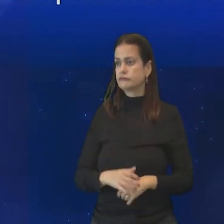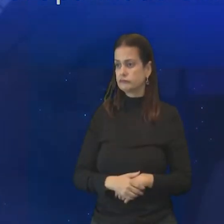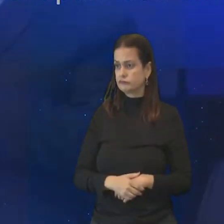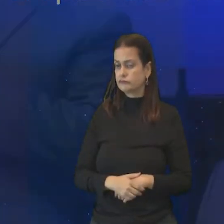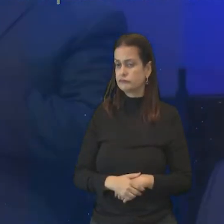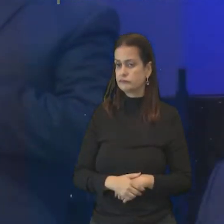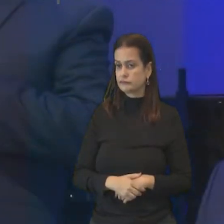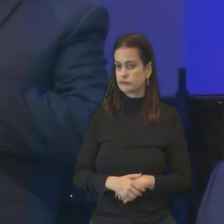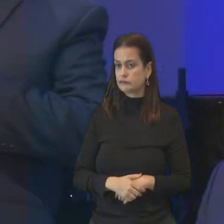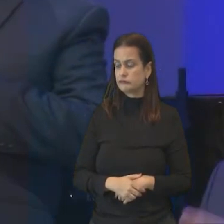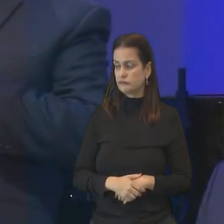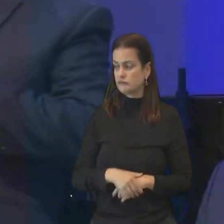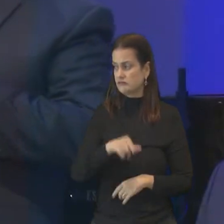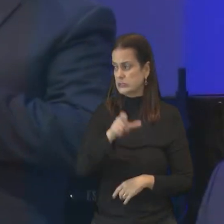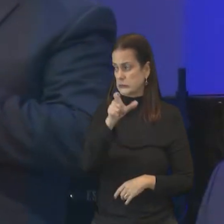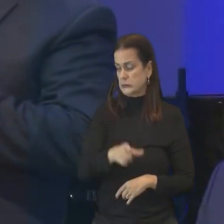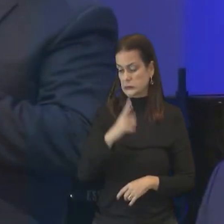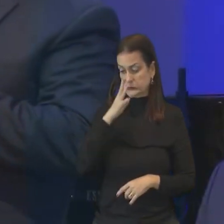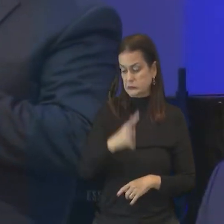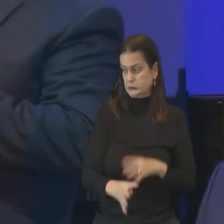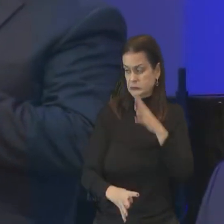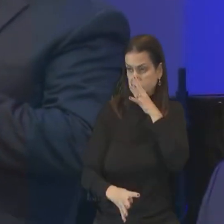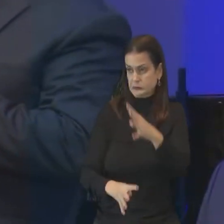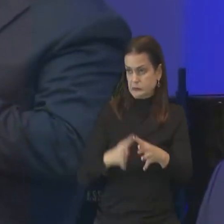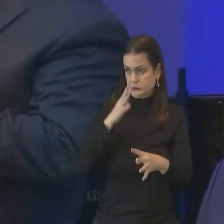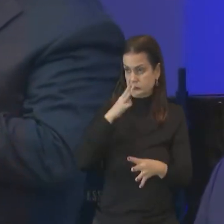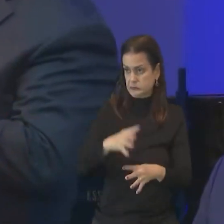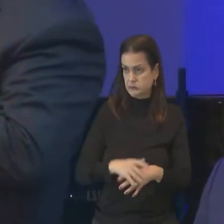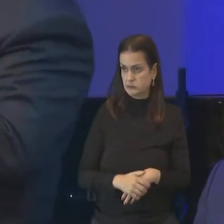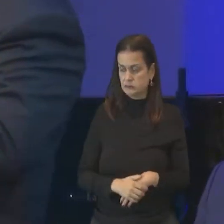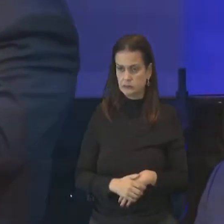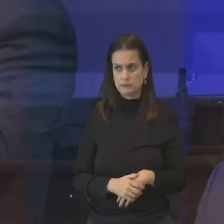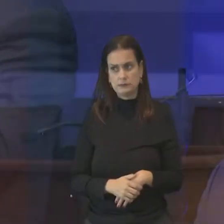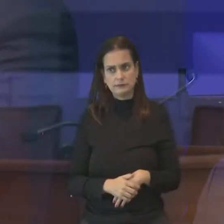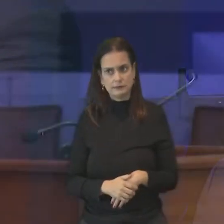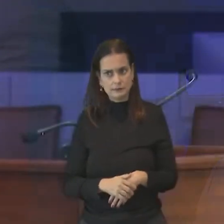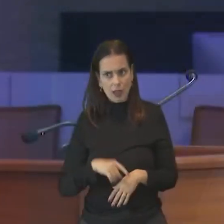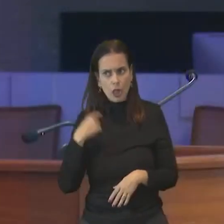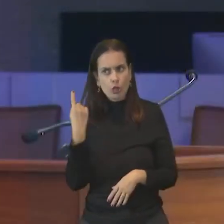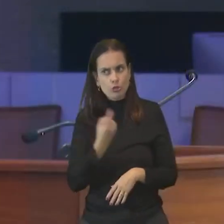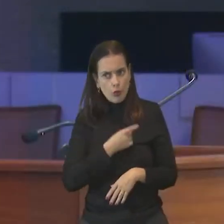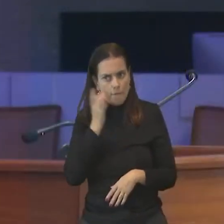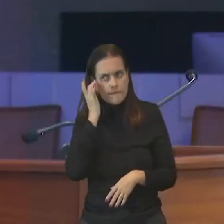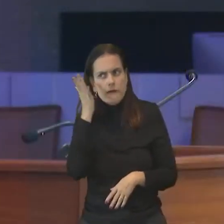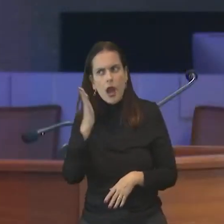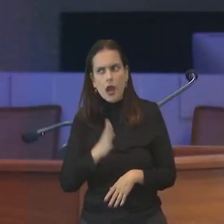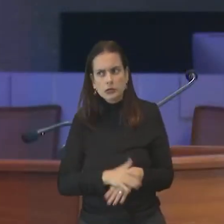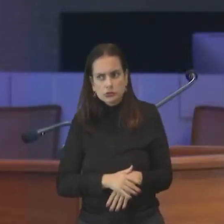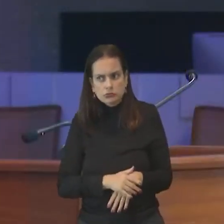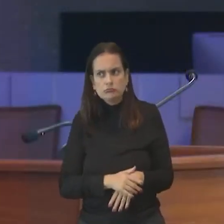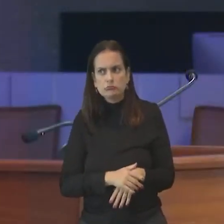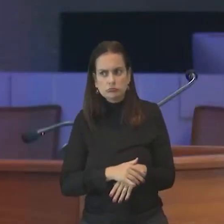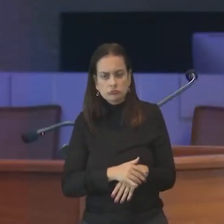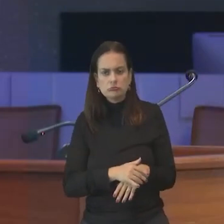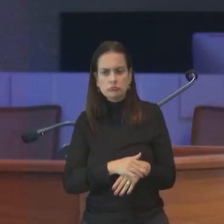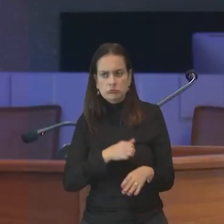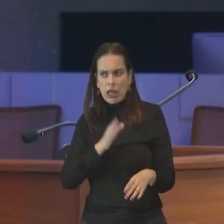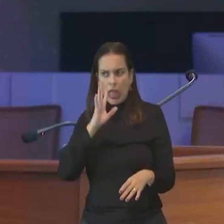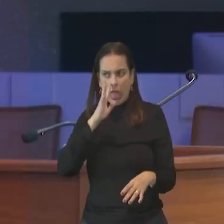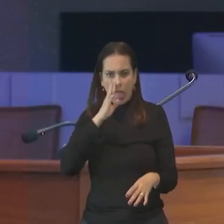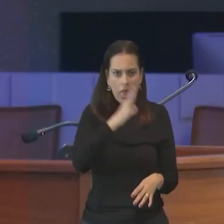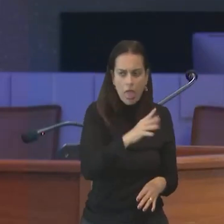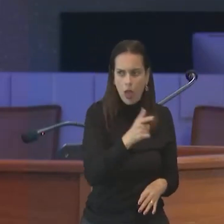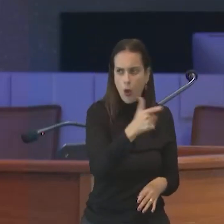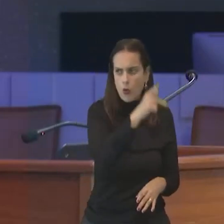adultério. Em flagrante adultério. Que facilidade nós temos de denunciar o pecado do